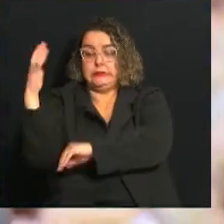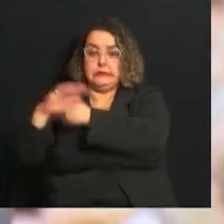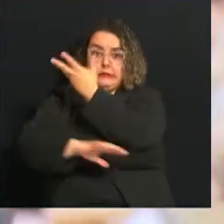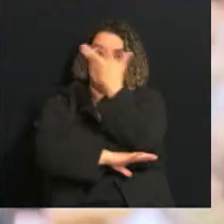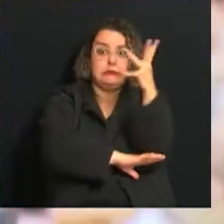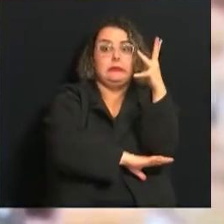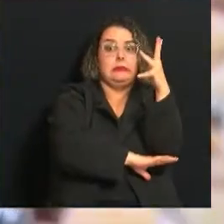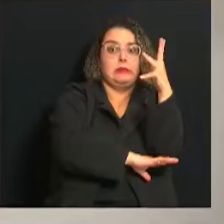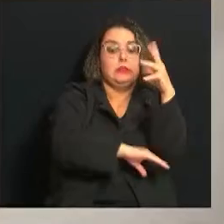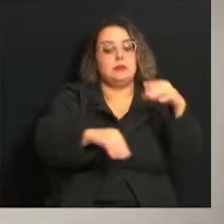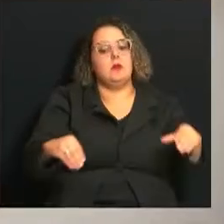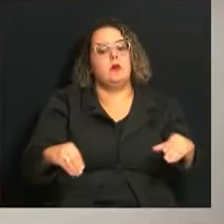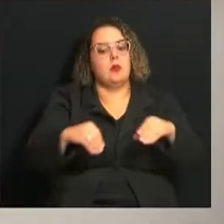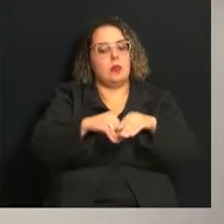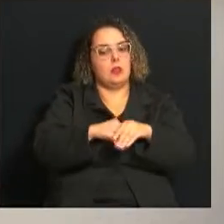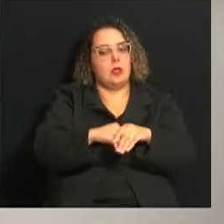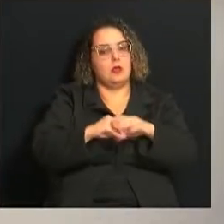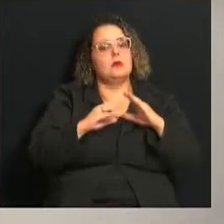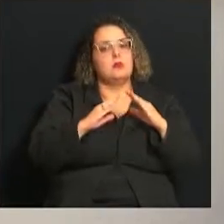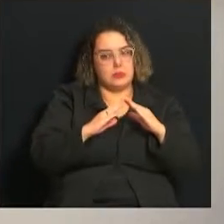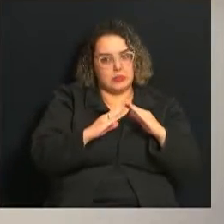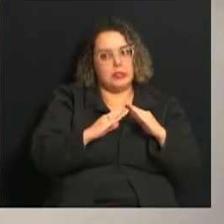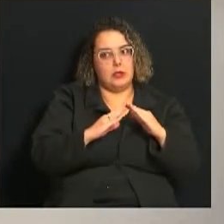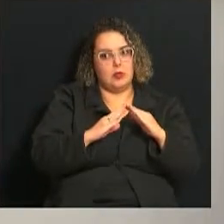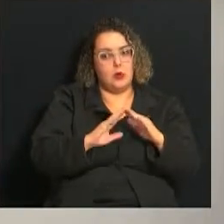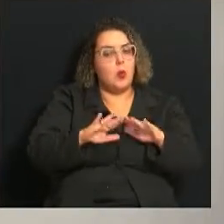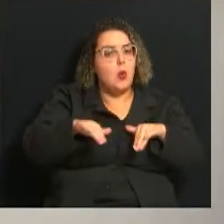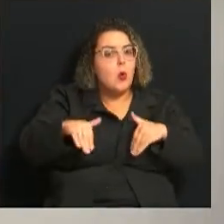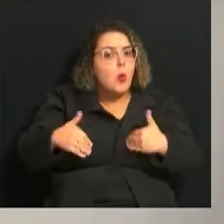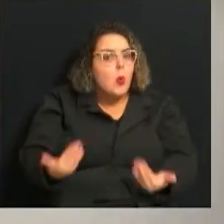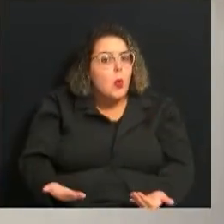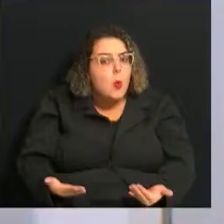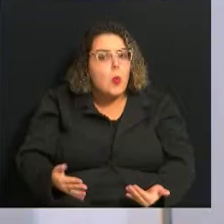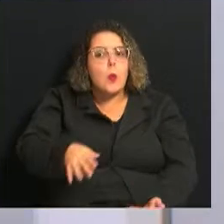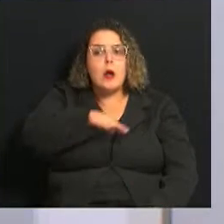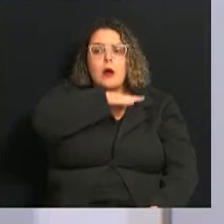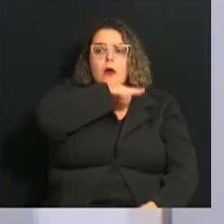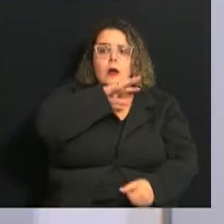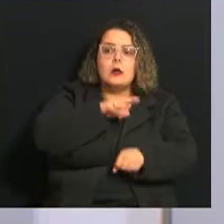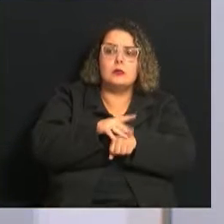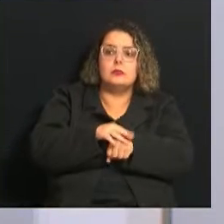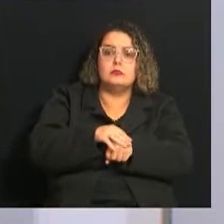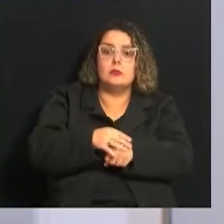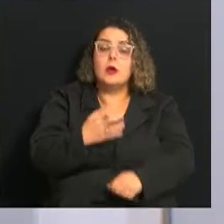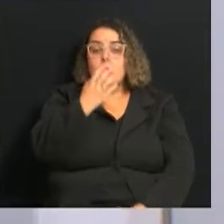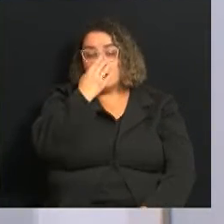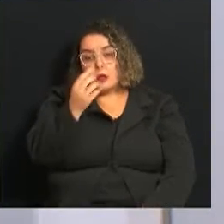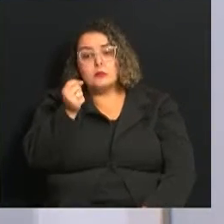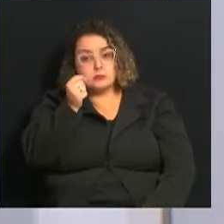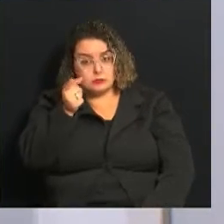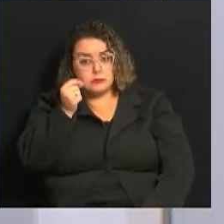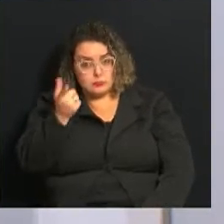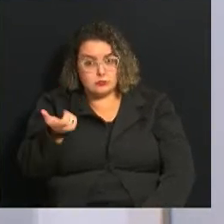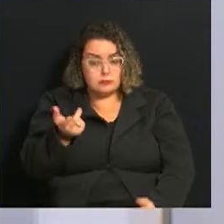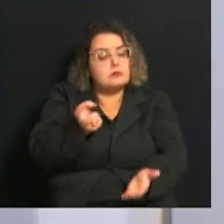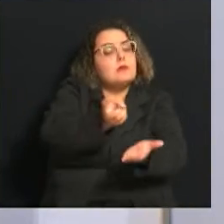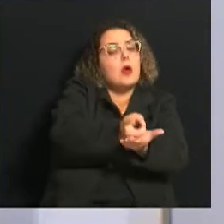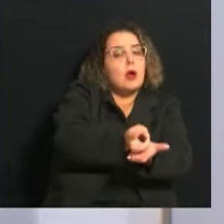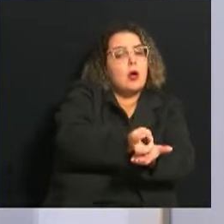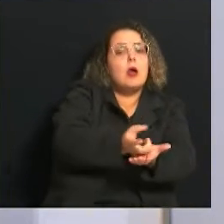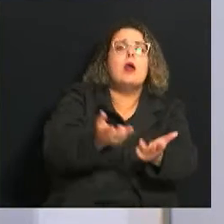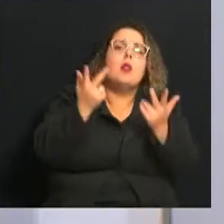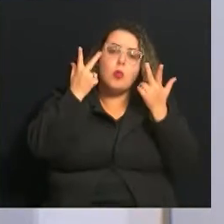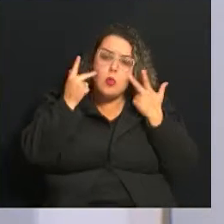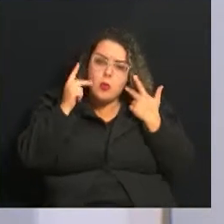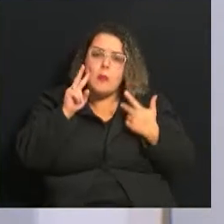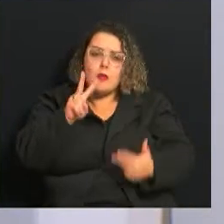lares humanos. Só que quando estes bichos ficam doentes, cães e gatos internados acaba sendo comum a gente ver, não é